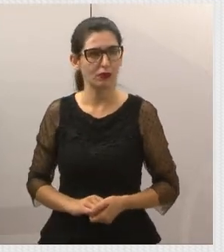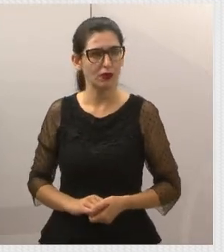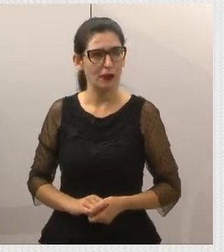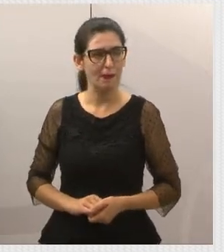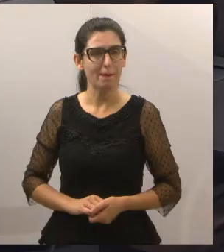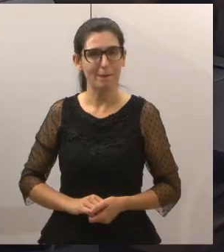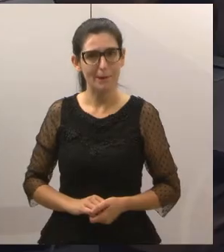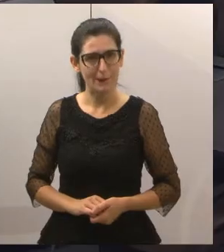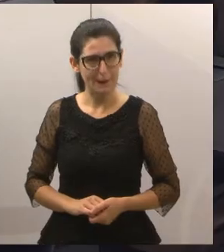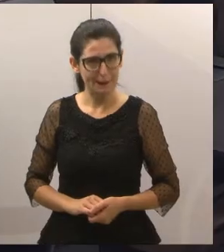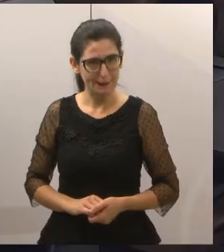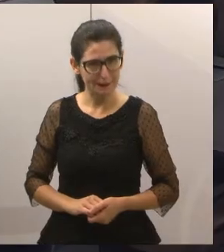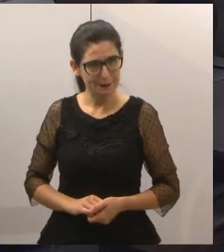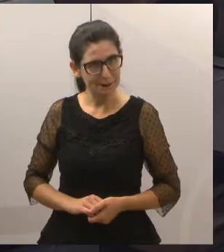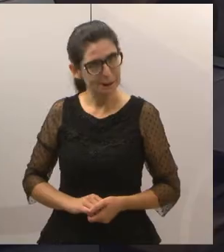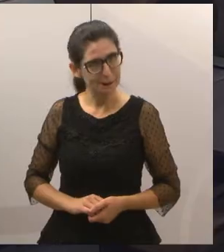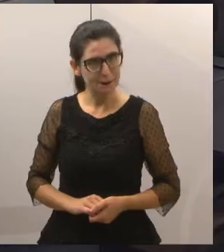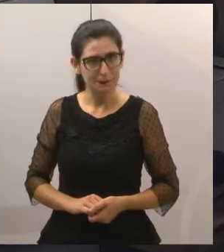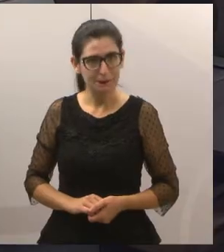É aquela...